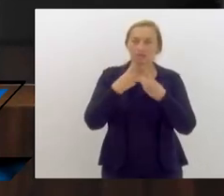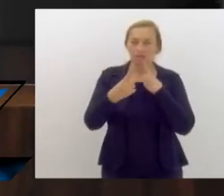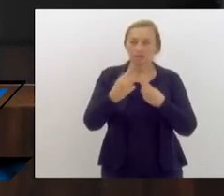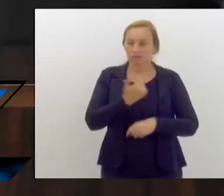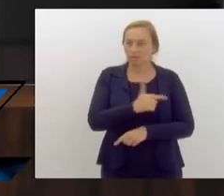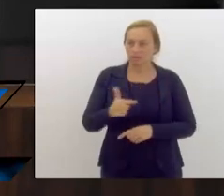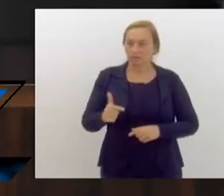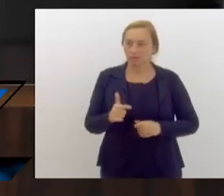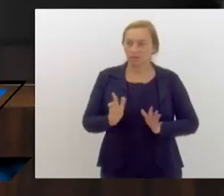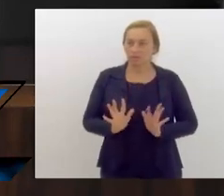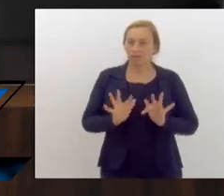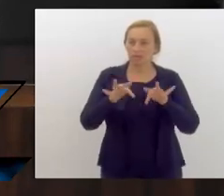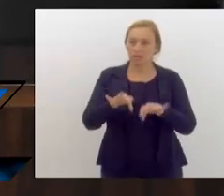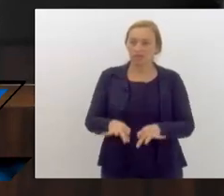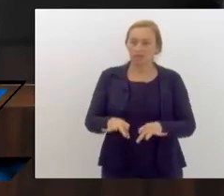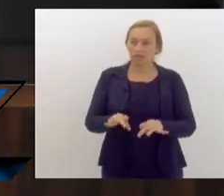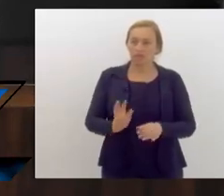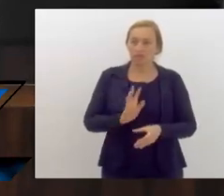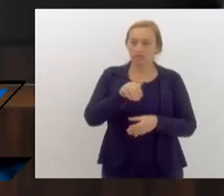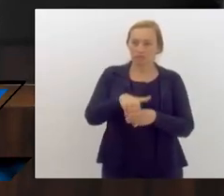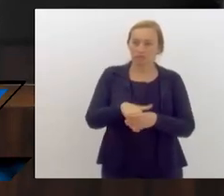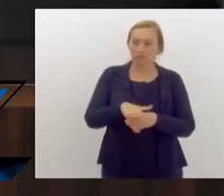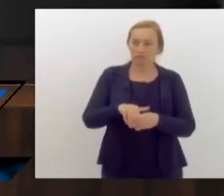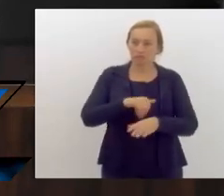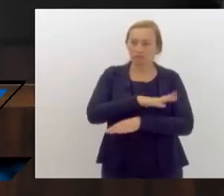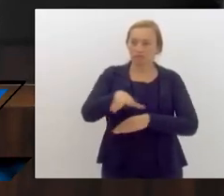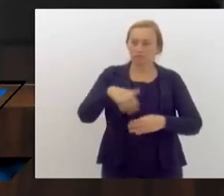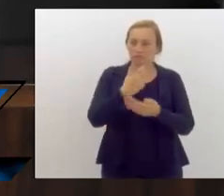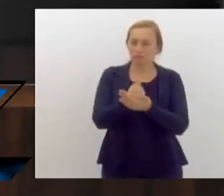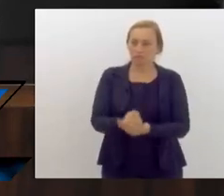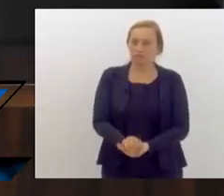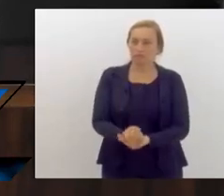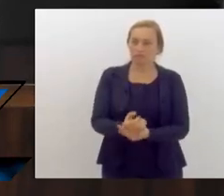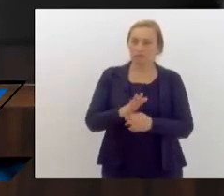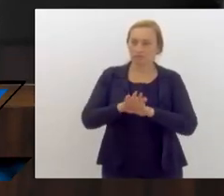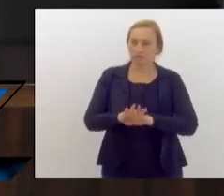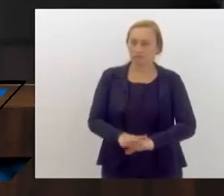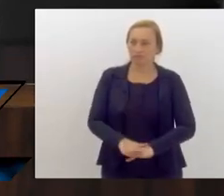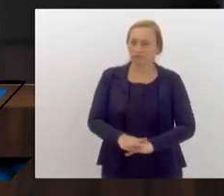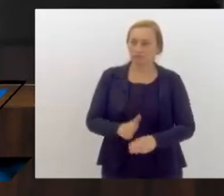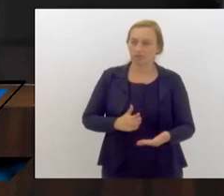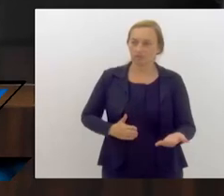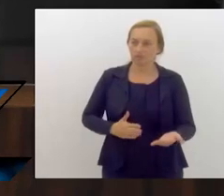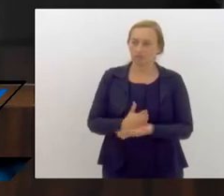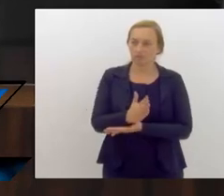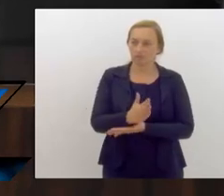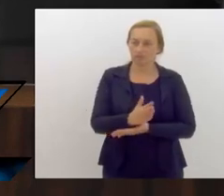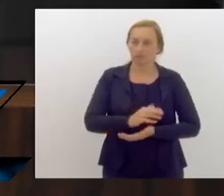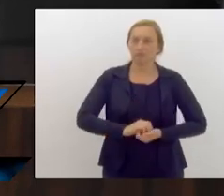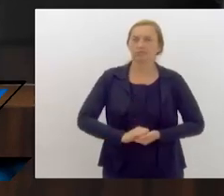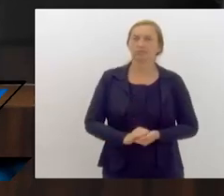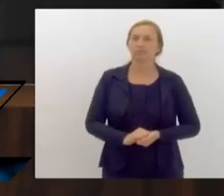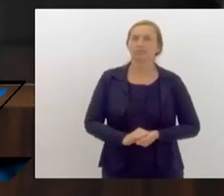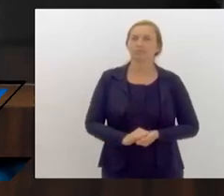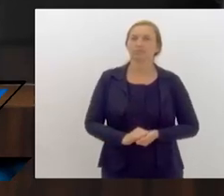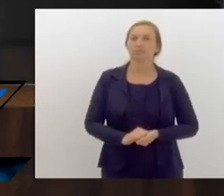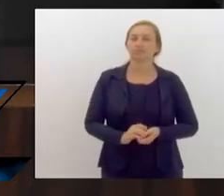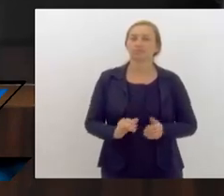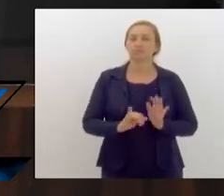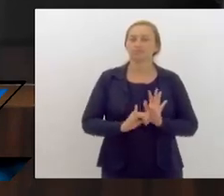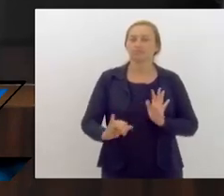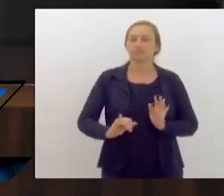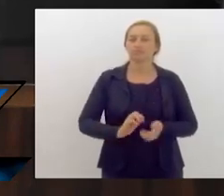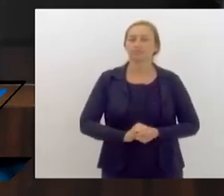não havendo mais quem que discutir encerrada de discussão em votação senhores que a própria irmã Deus como estão aprovado vai